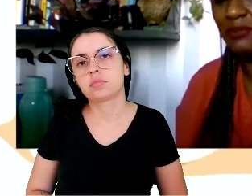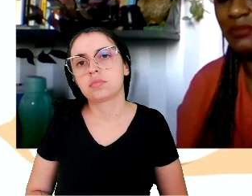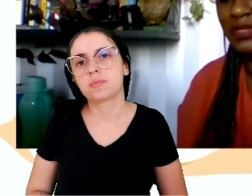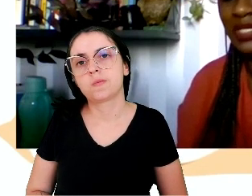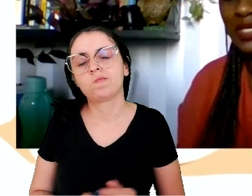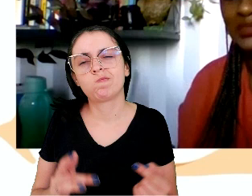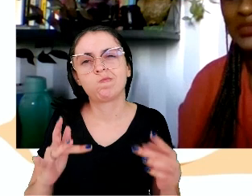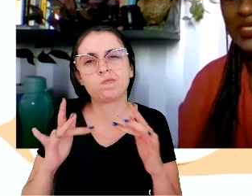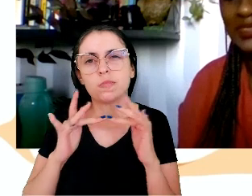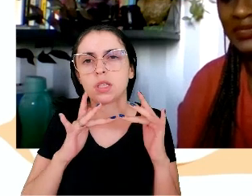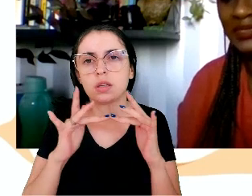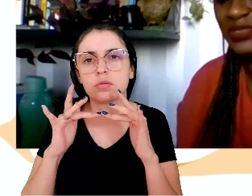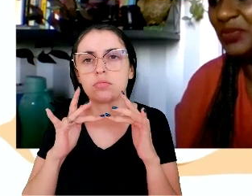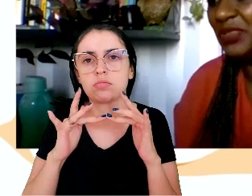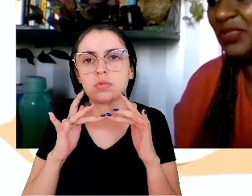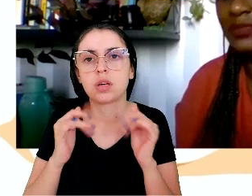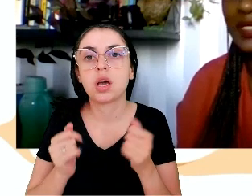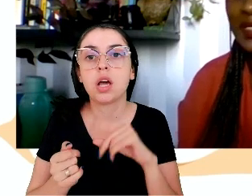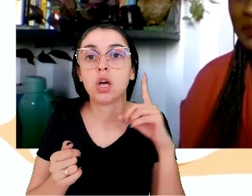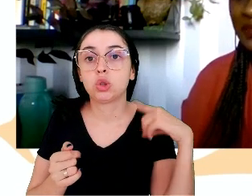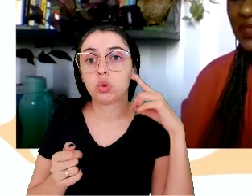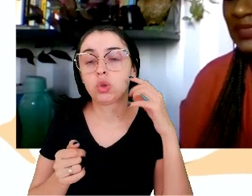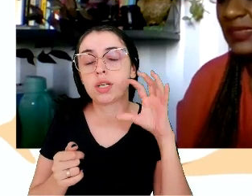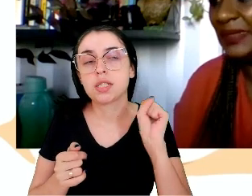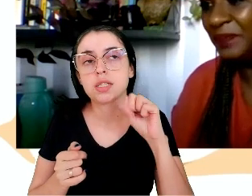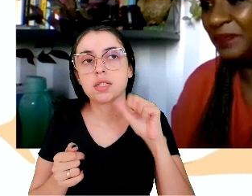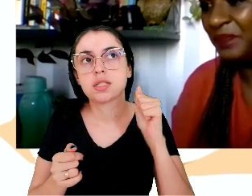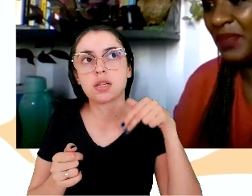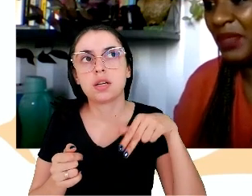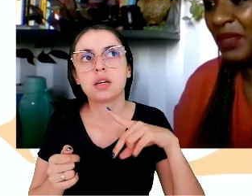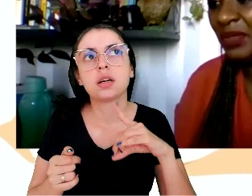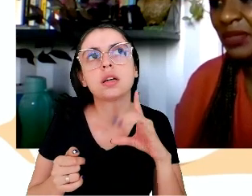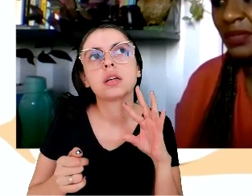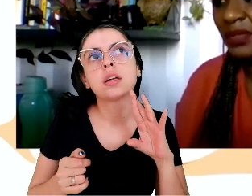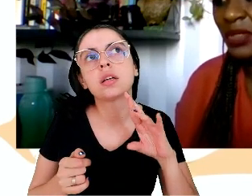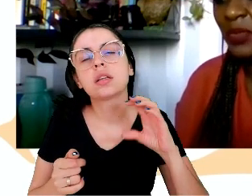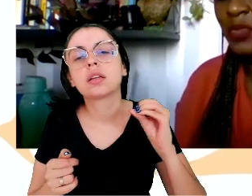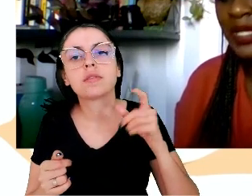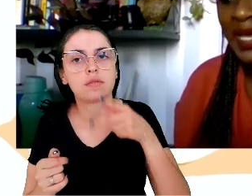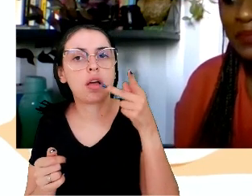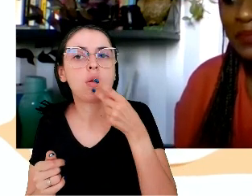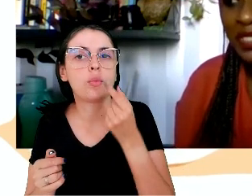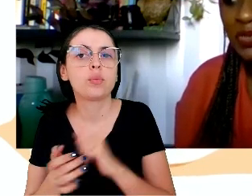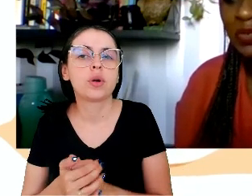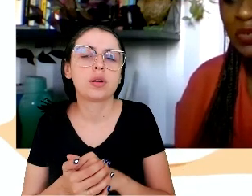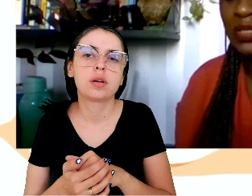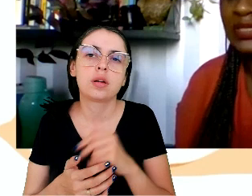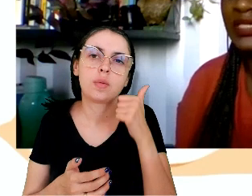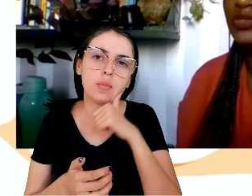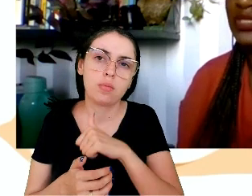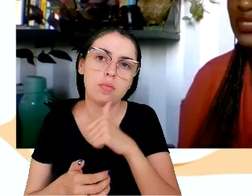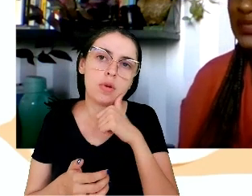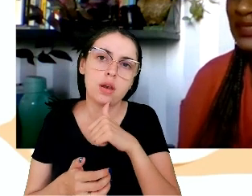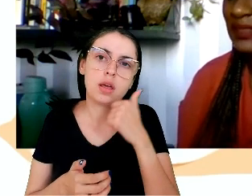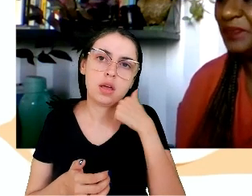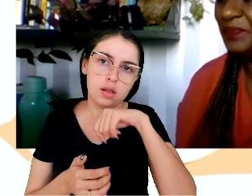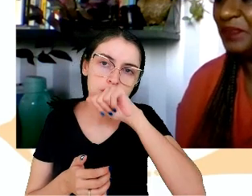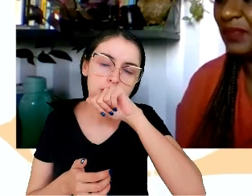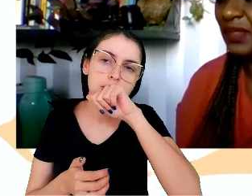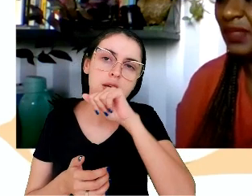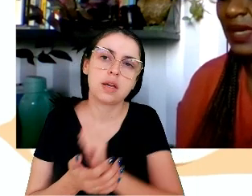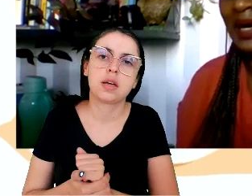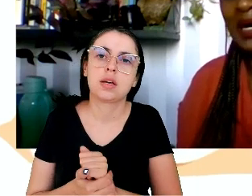ponto com o que a doutora Sandra nos trouxe. Vou ler aqui para vocês. Mulher, mãe, suburbana e dona de